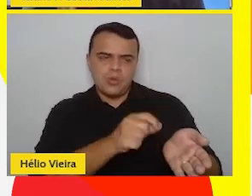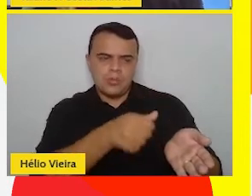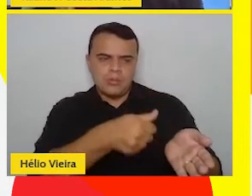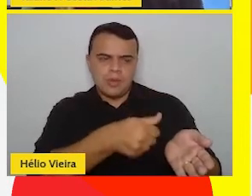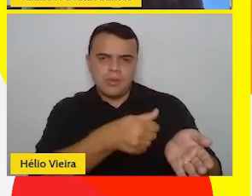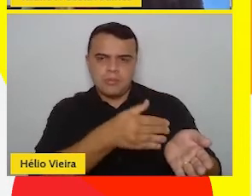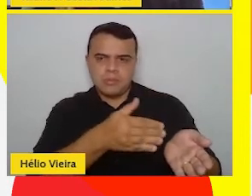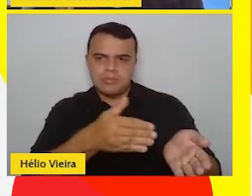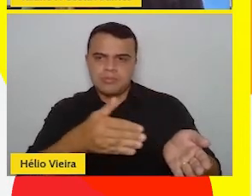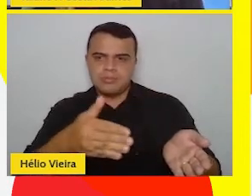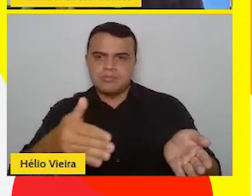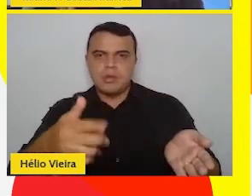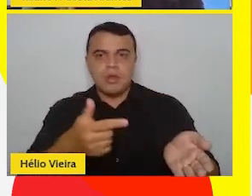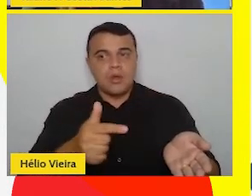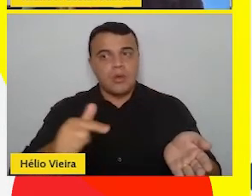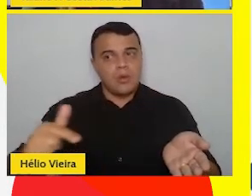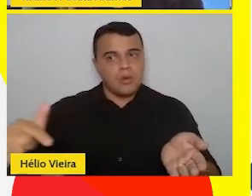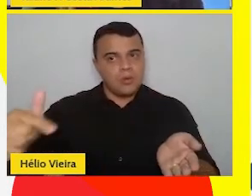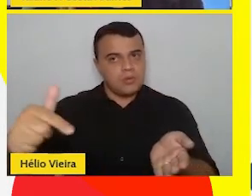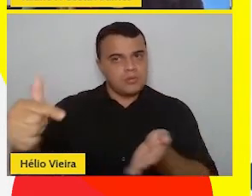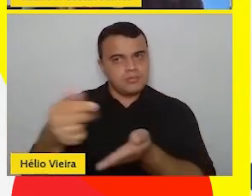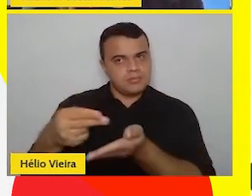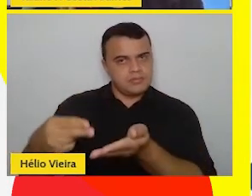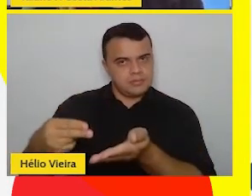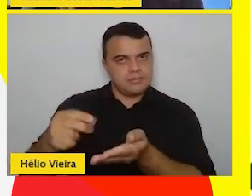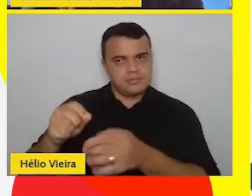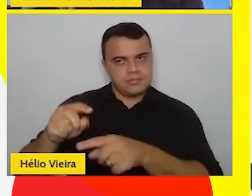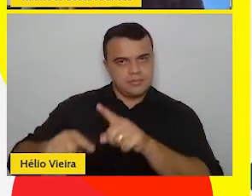são baseados no ponto.